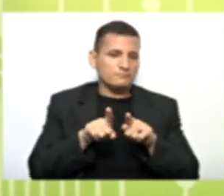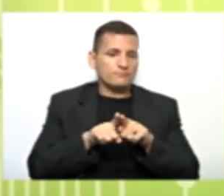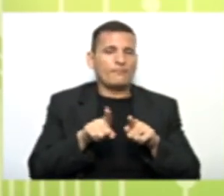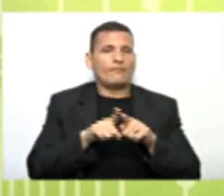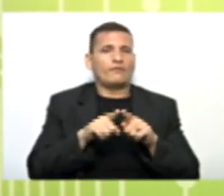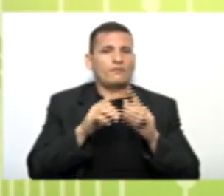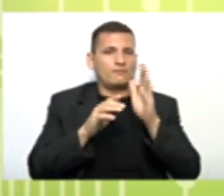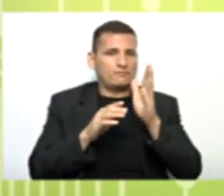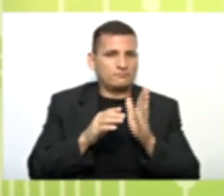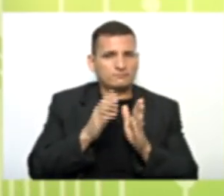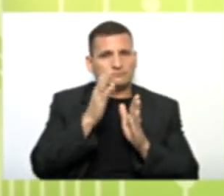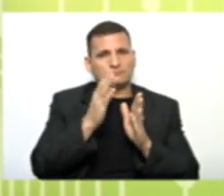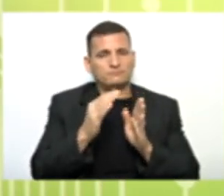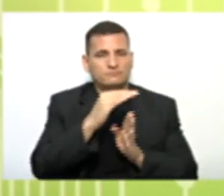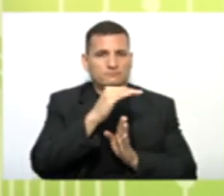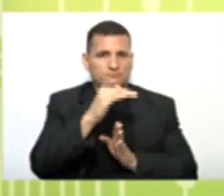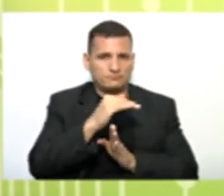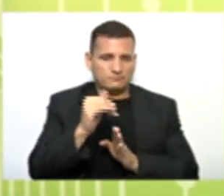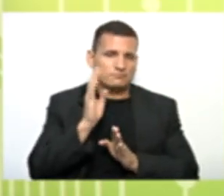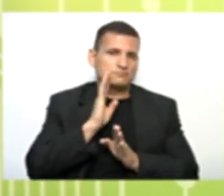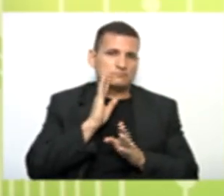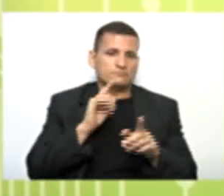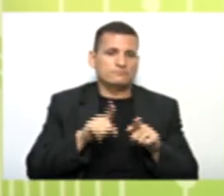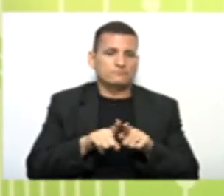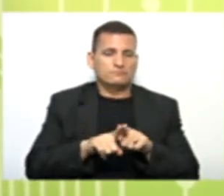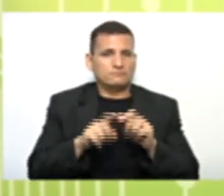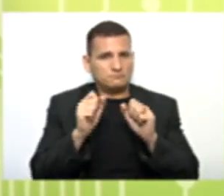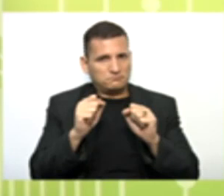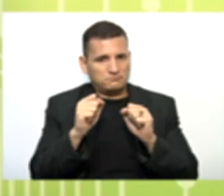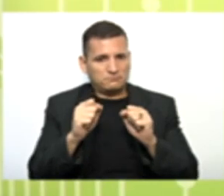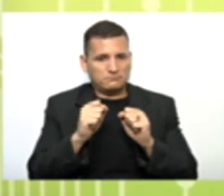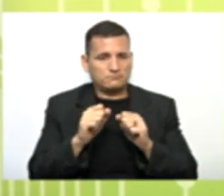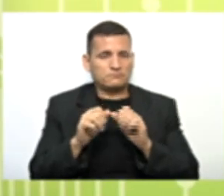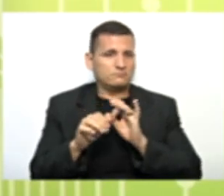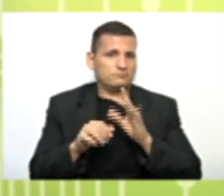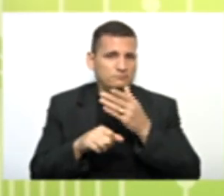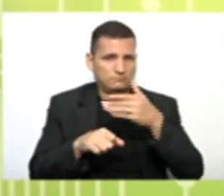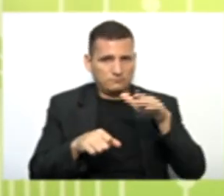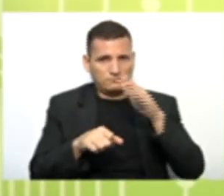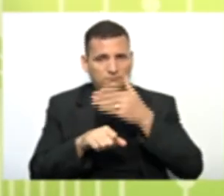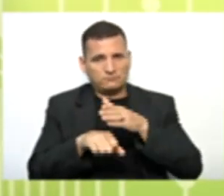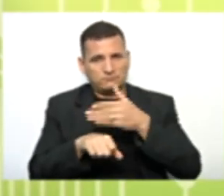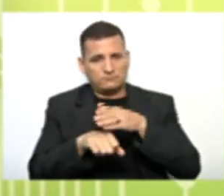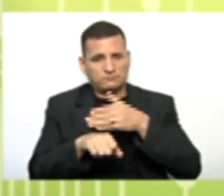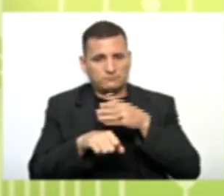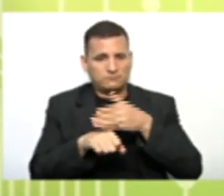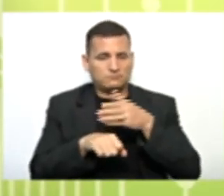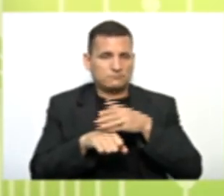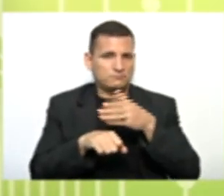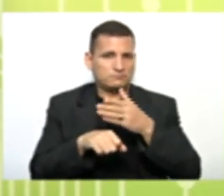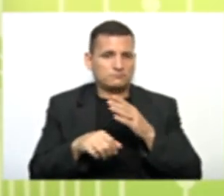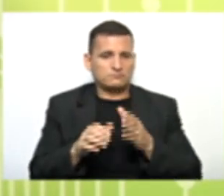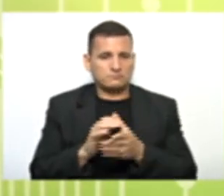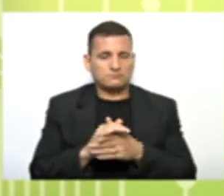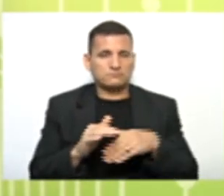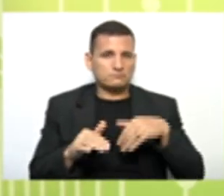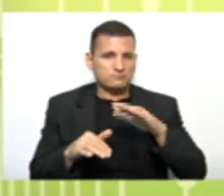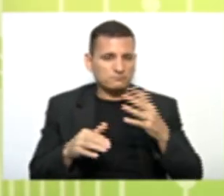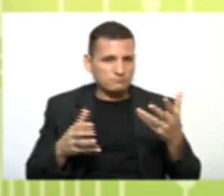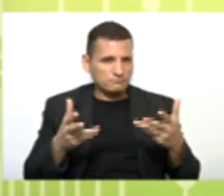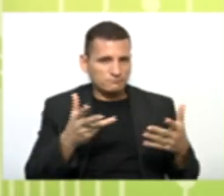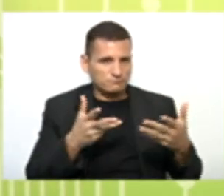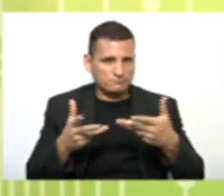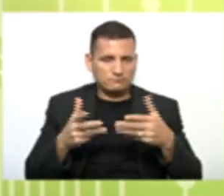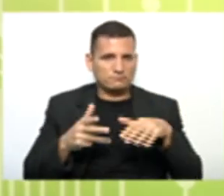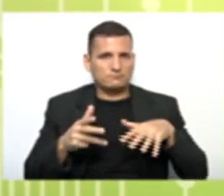meu hashtag, deixar bem bonitinho, bem legal também. Tá válido, tá, gente? Isso é para vocês treinarem, para vocês ficarem bem mais habilidosos com a parte